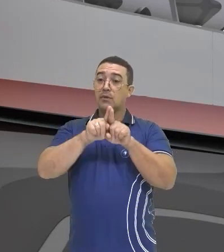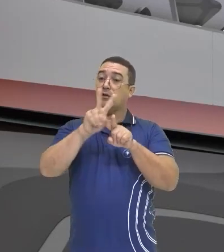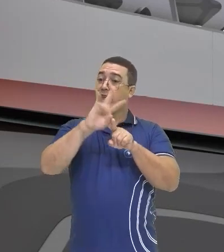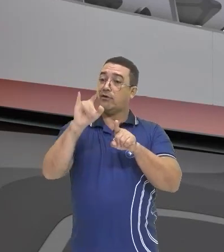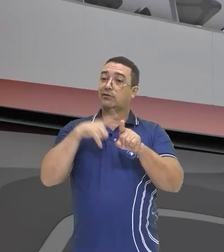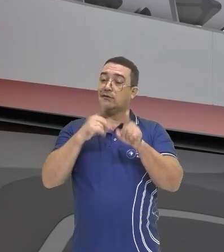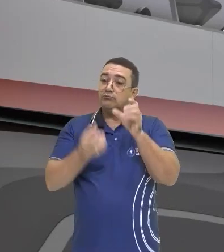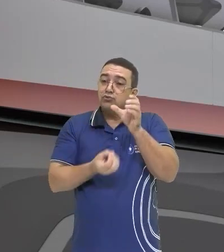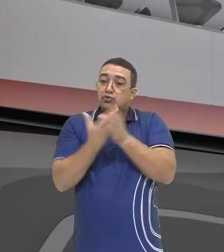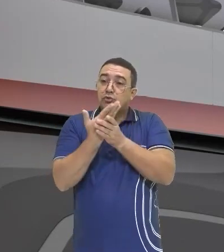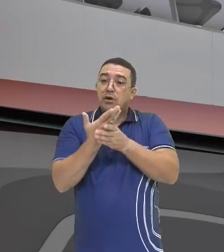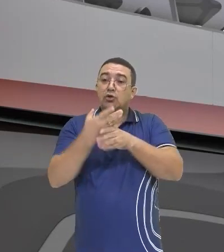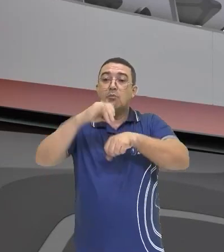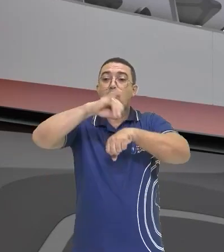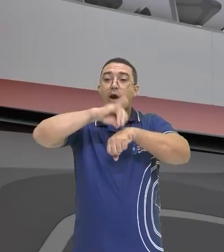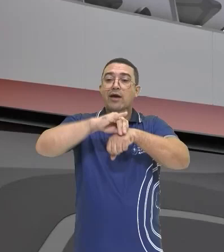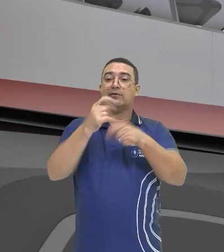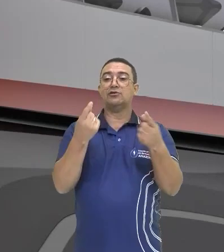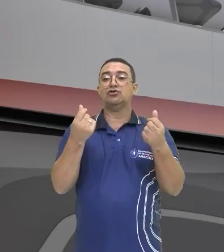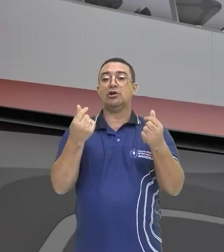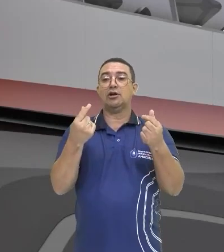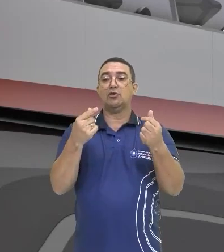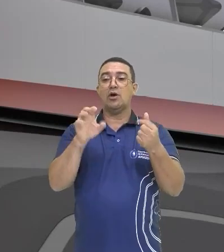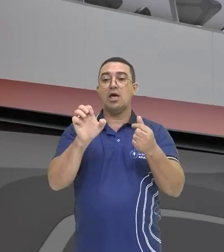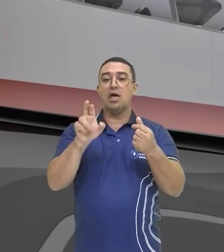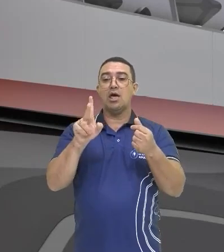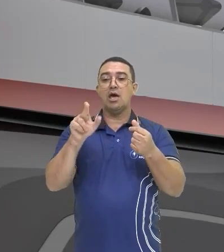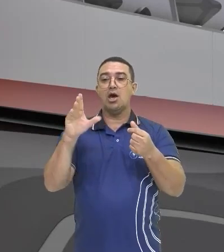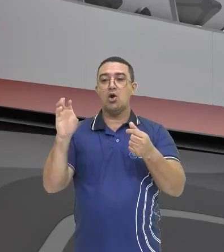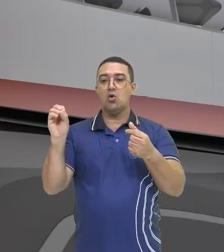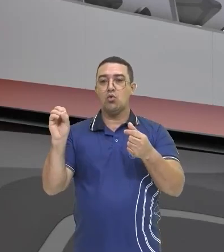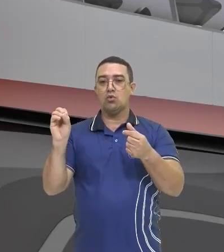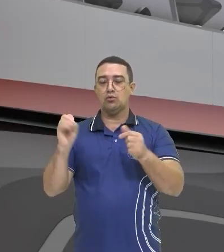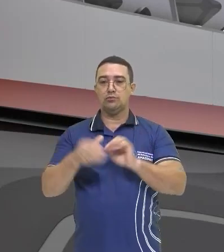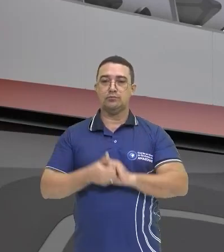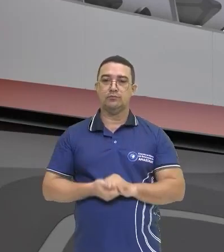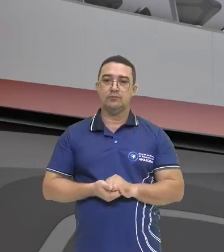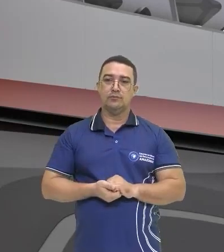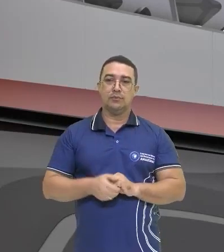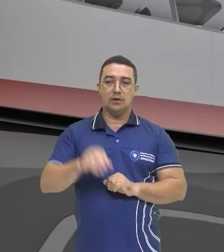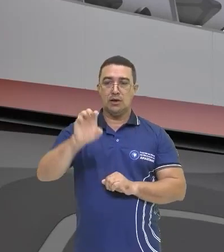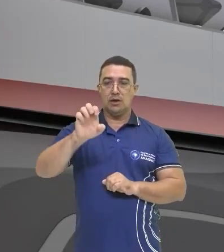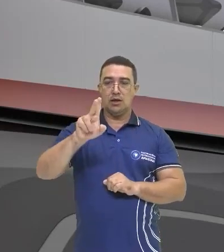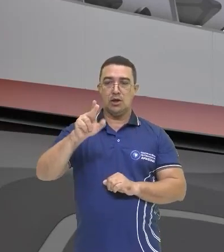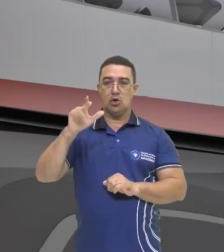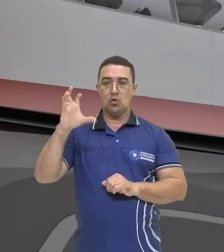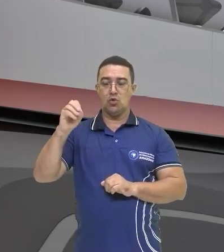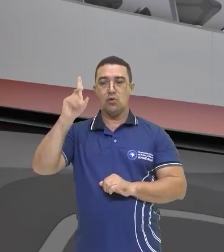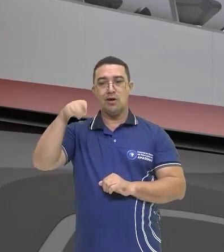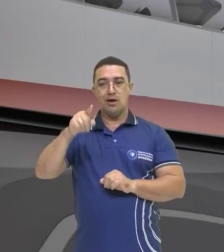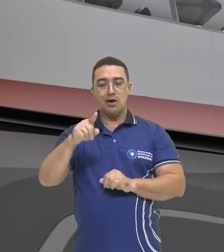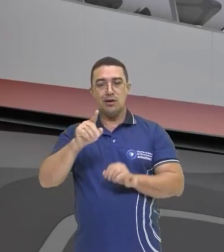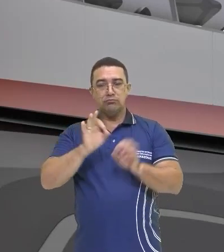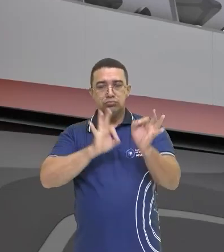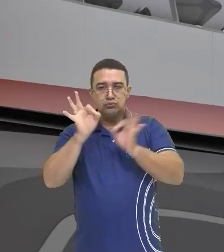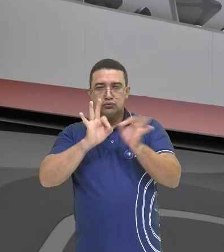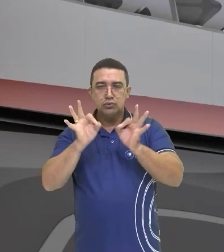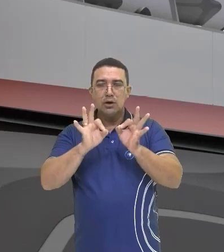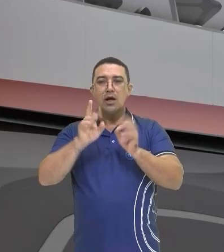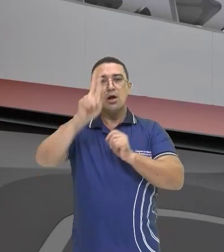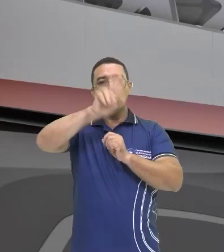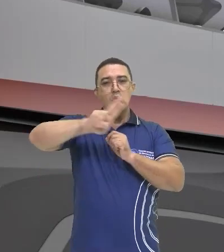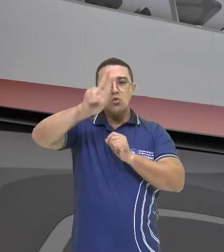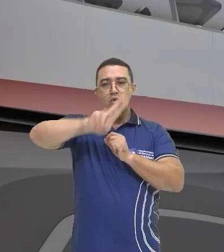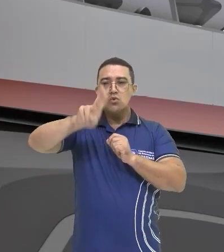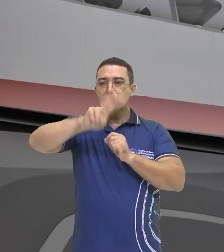criação do euro enquanto moeda do Bloco Econômico, tá certo? O euro é criado e também passa a ser